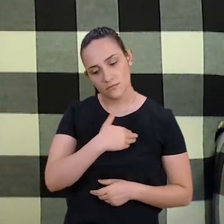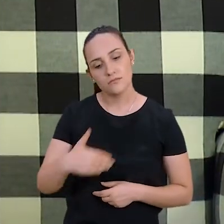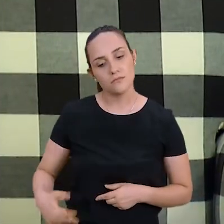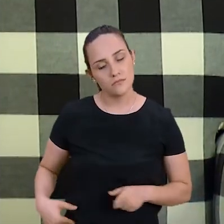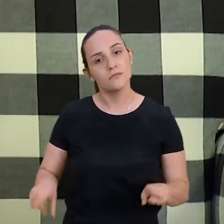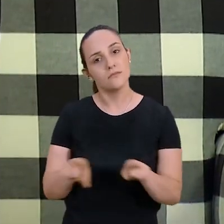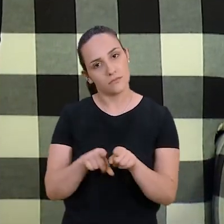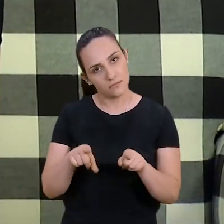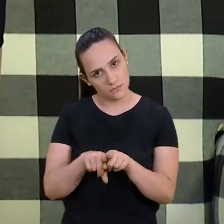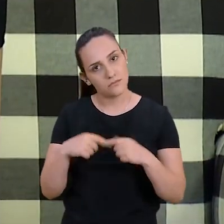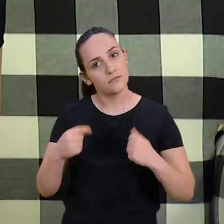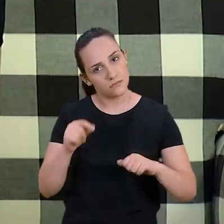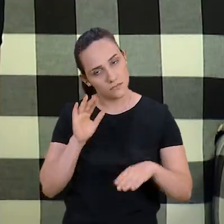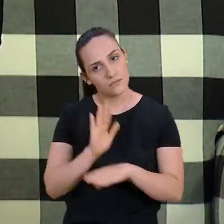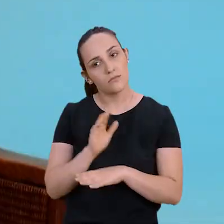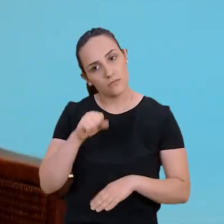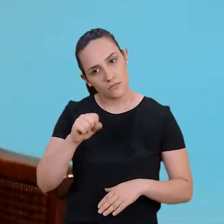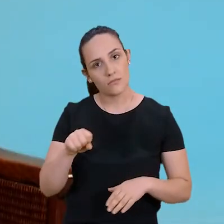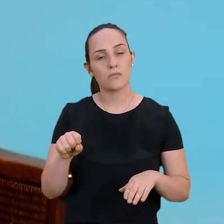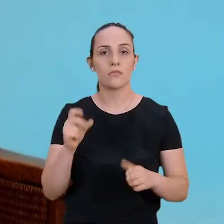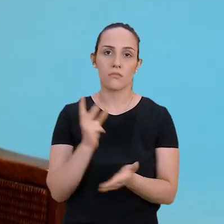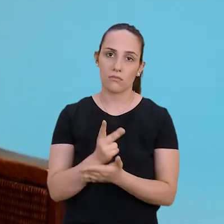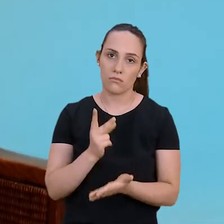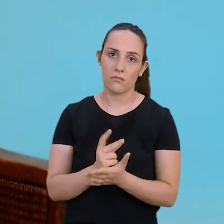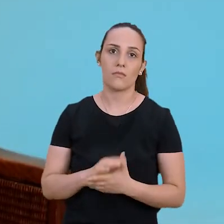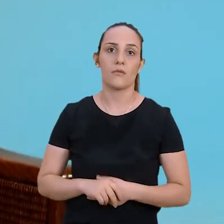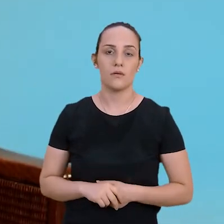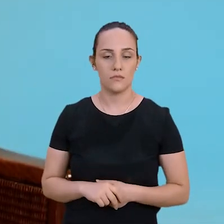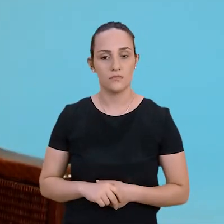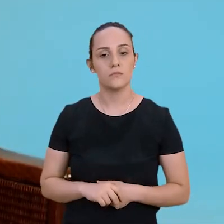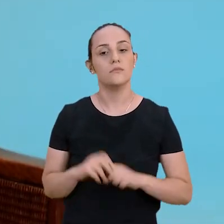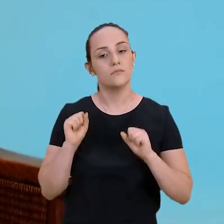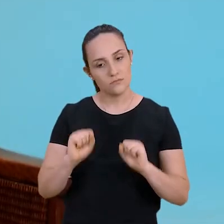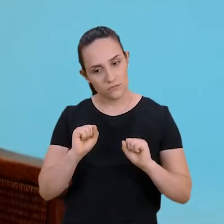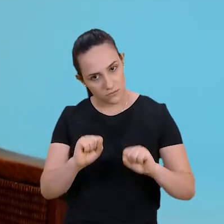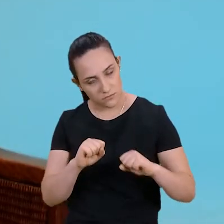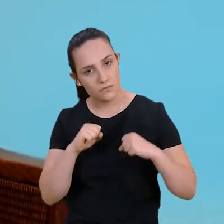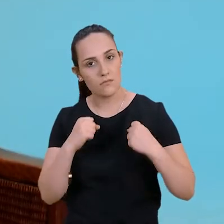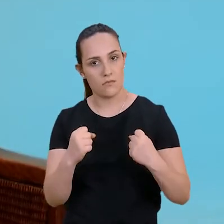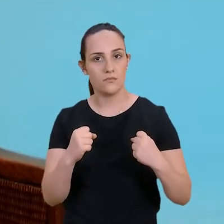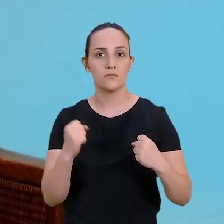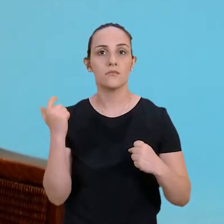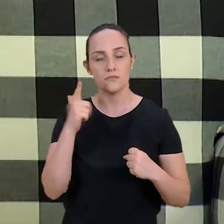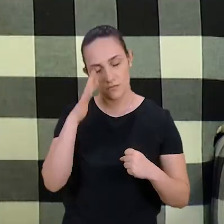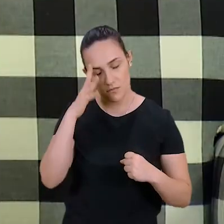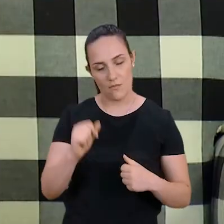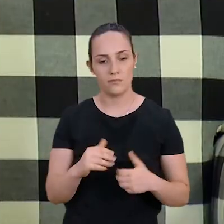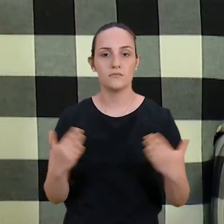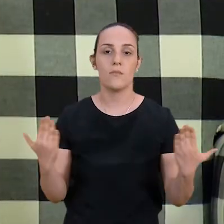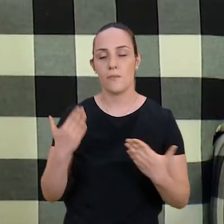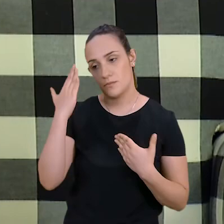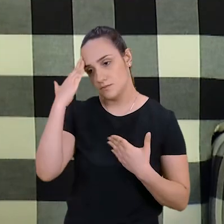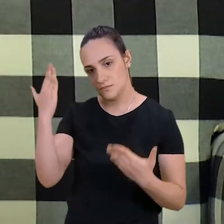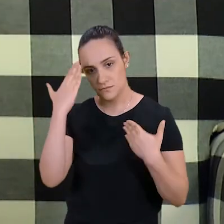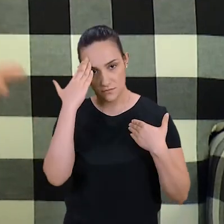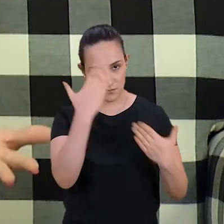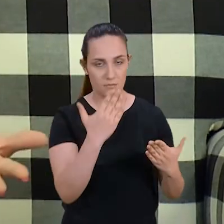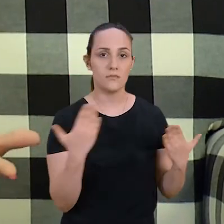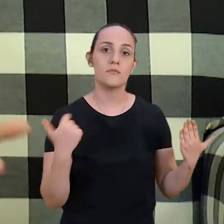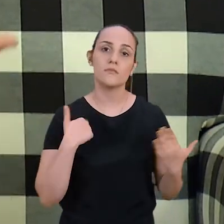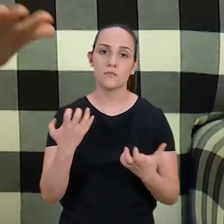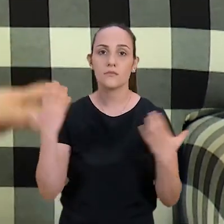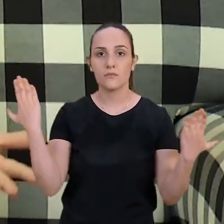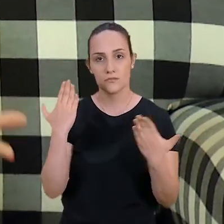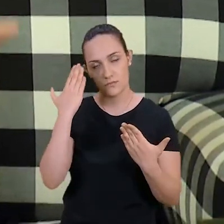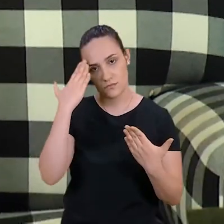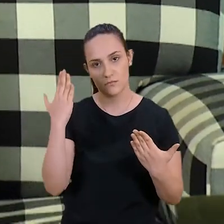possa fazer a parte dele. Sim, isso, corram atrás sim, corram atrás e tudo vai dando jeito. Bom, muito obrigada. Eu quero agradecer